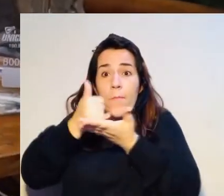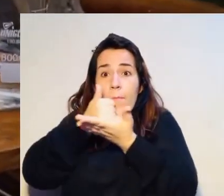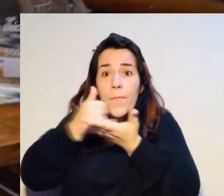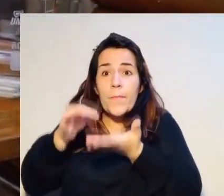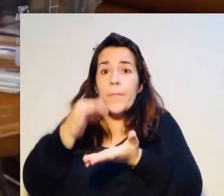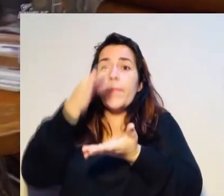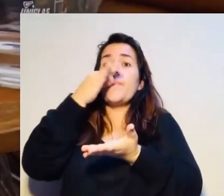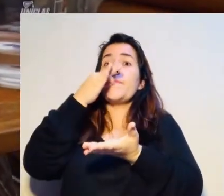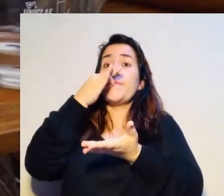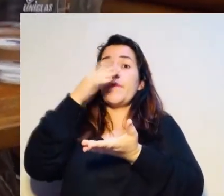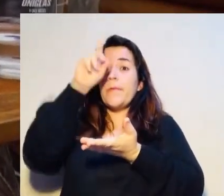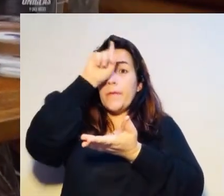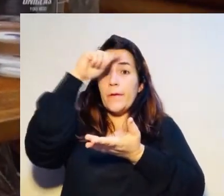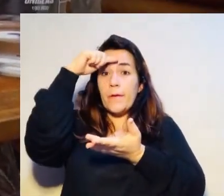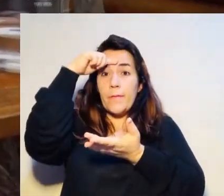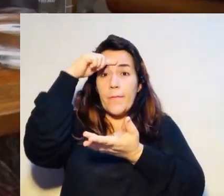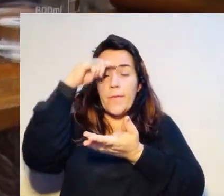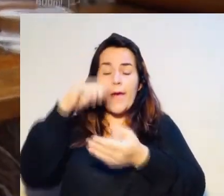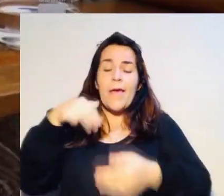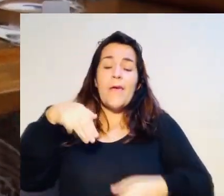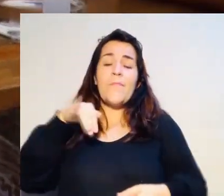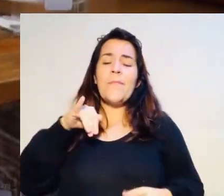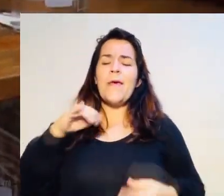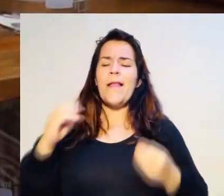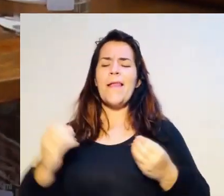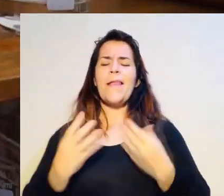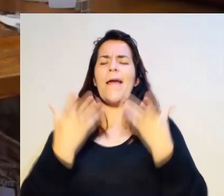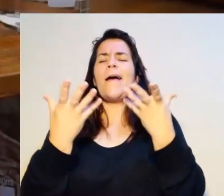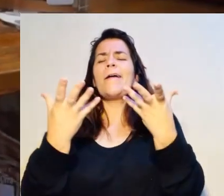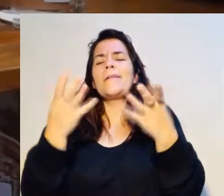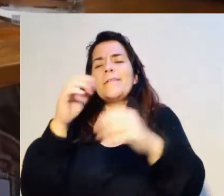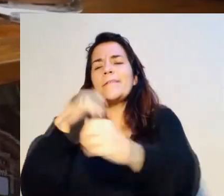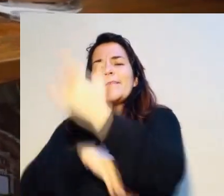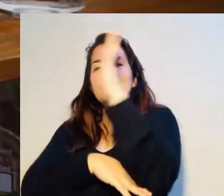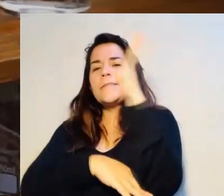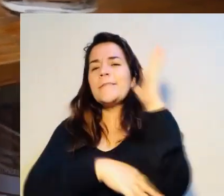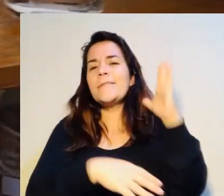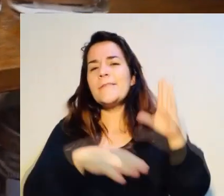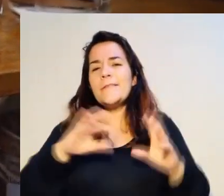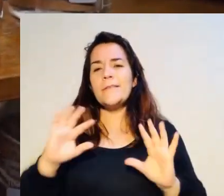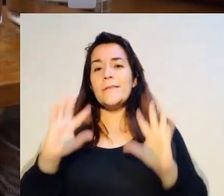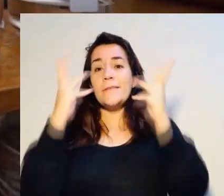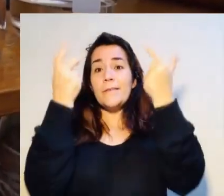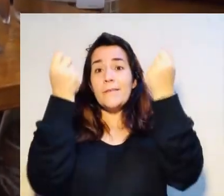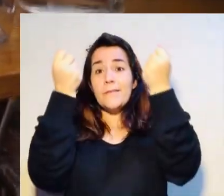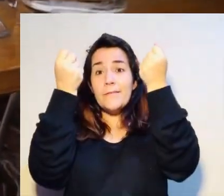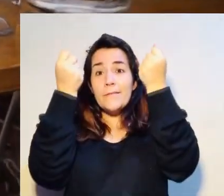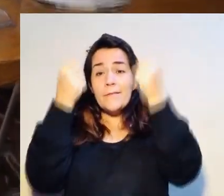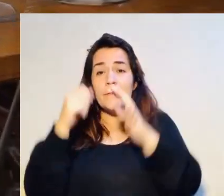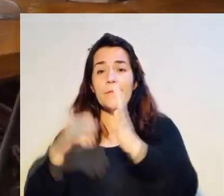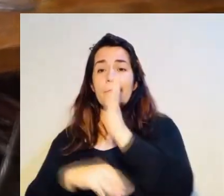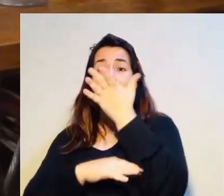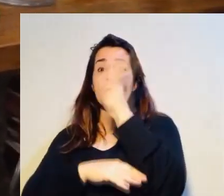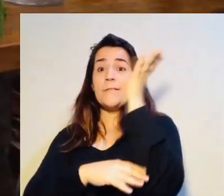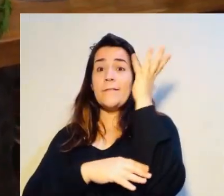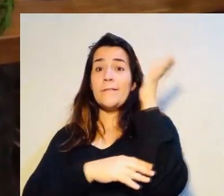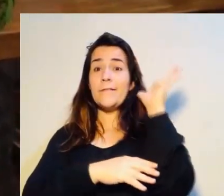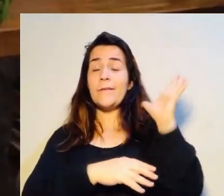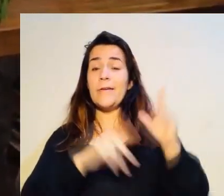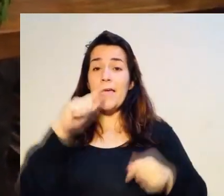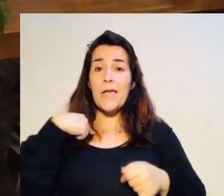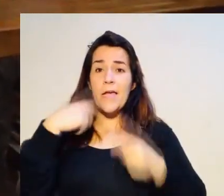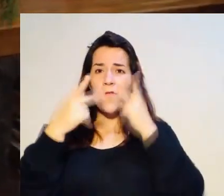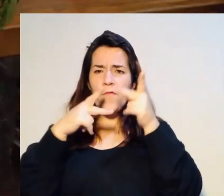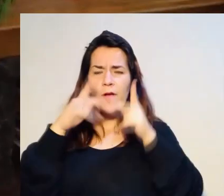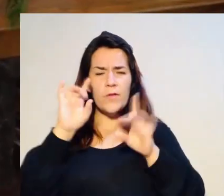remédios. É o próprio milagre da natureza acontecendo pelas mãos. E aqui eu vim falar um pouco